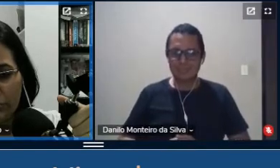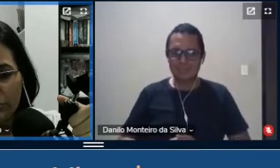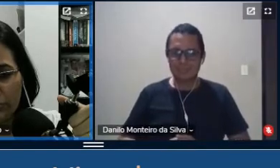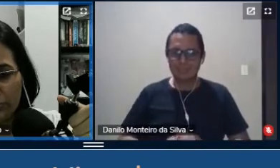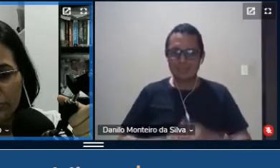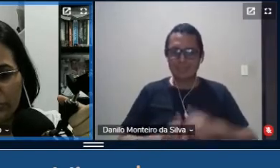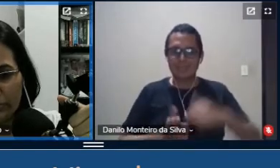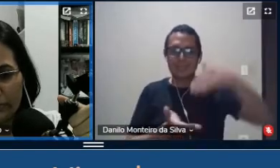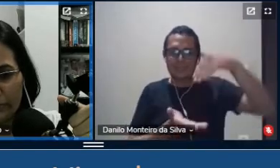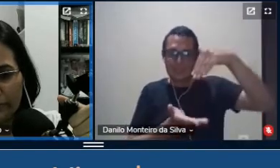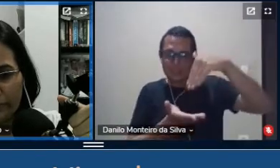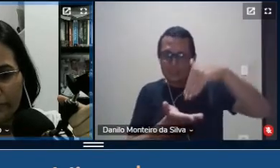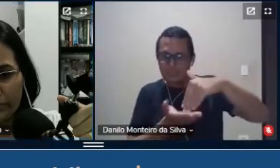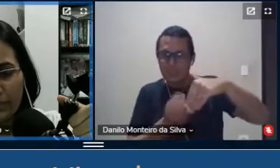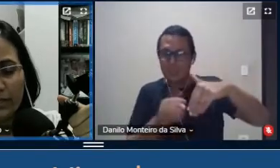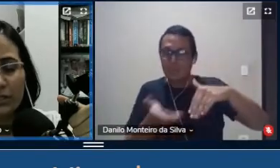preço,